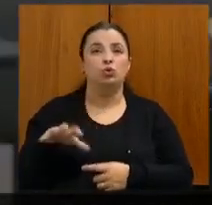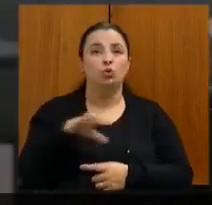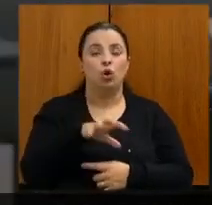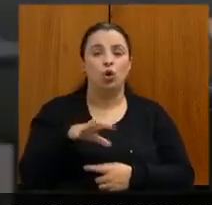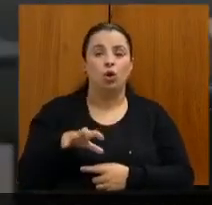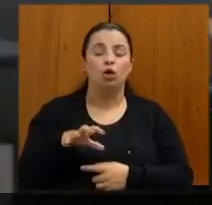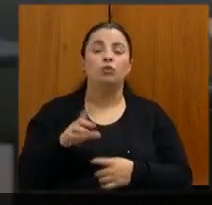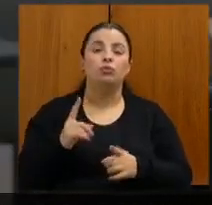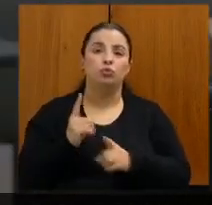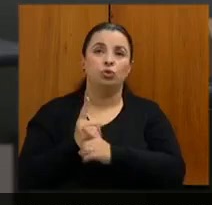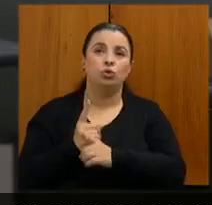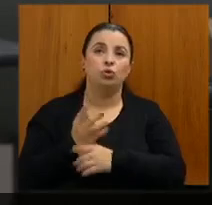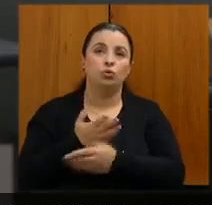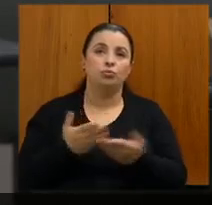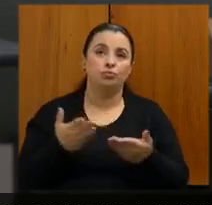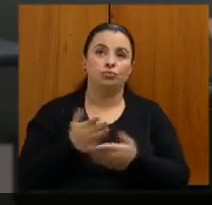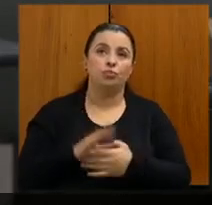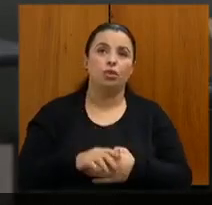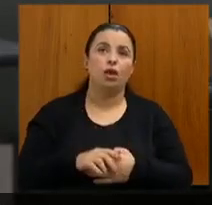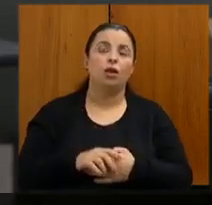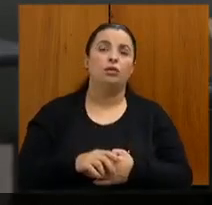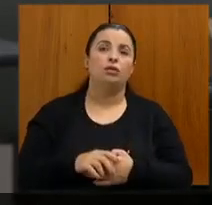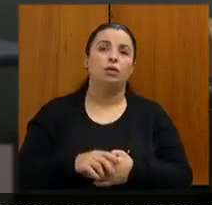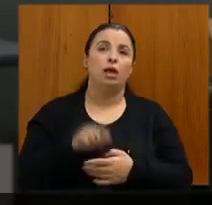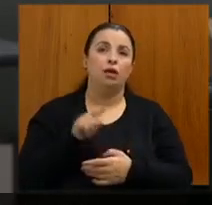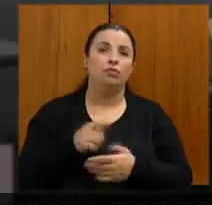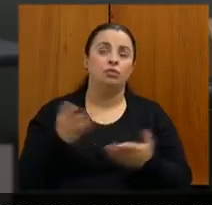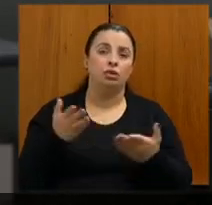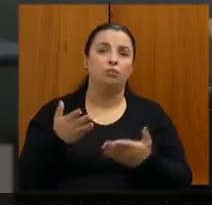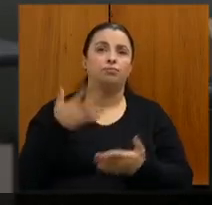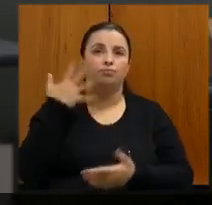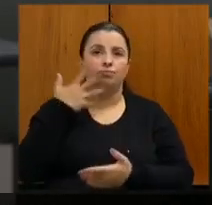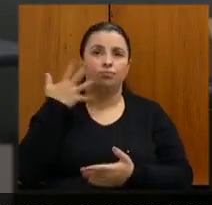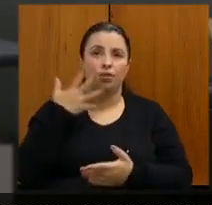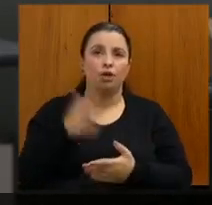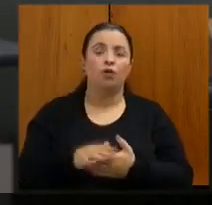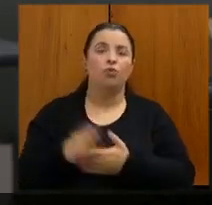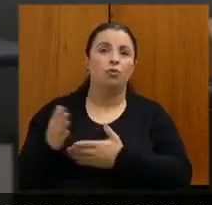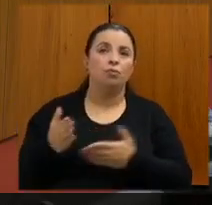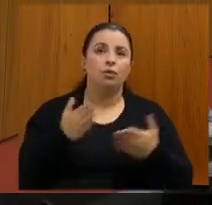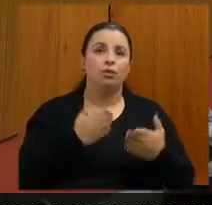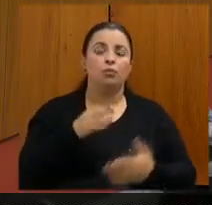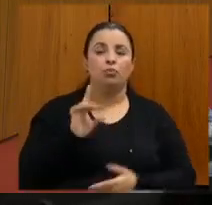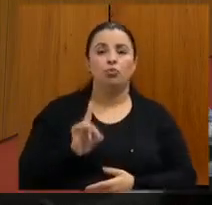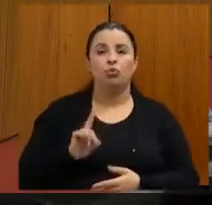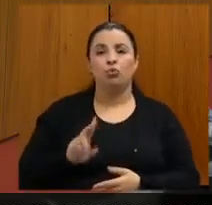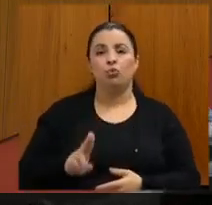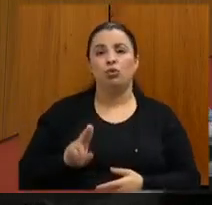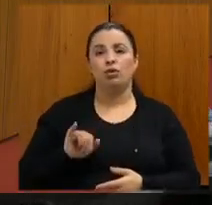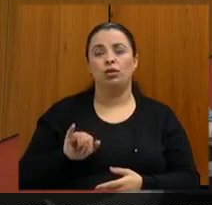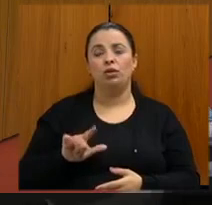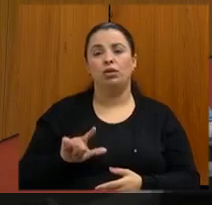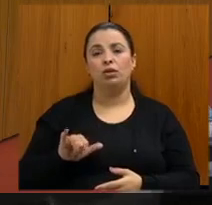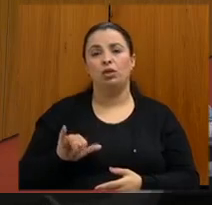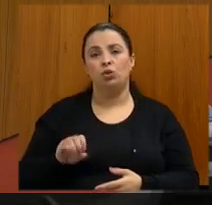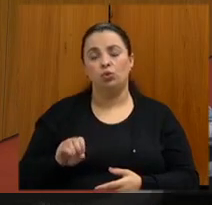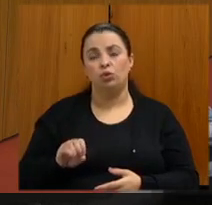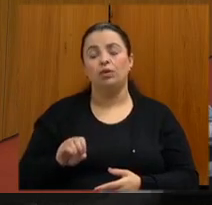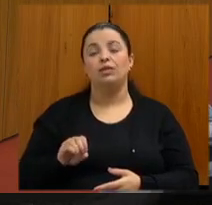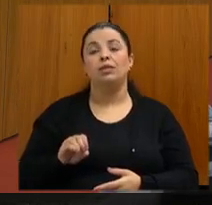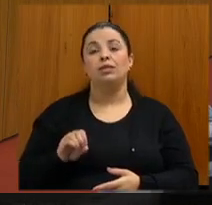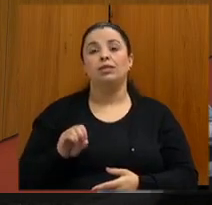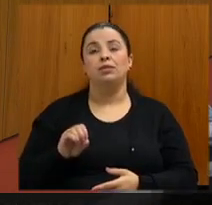acho que vocês podem vocês tão com a palavra Então eu vou passar a palavra para o Duílio Silva Campos